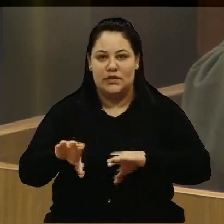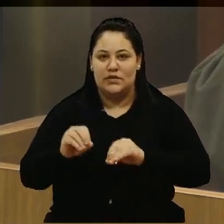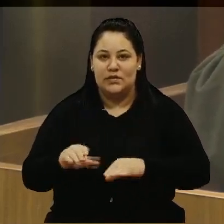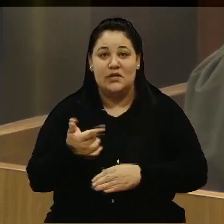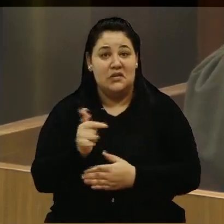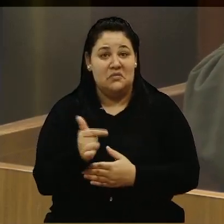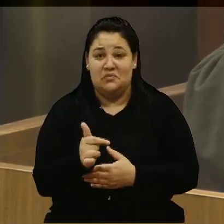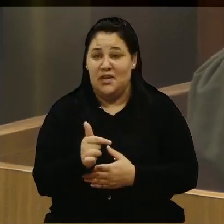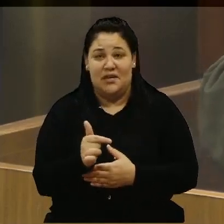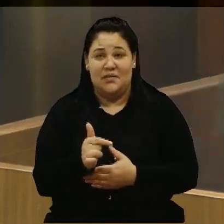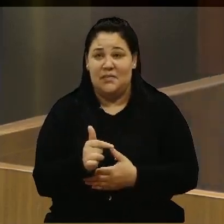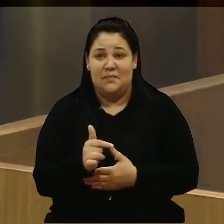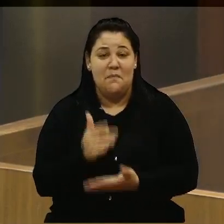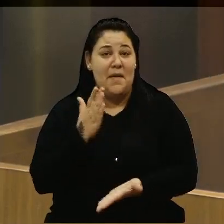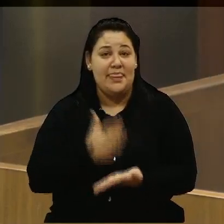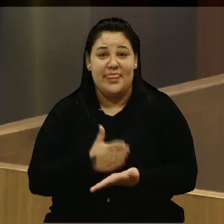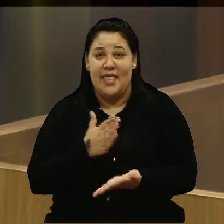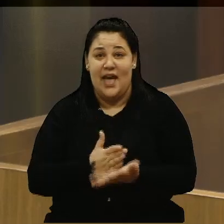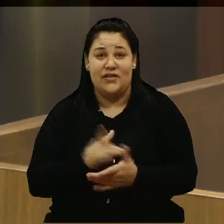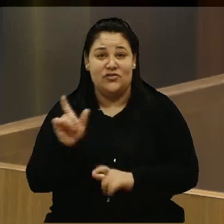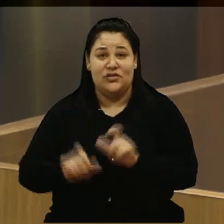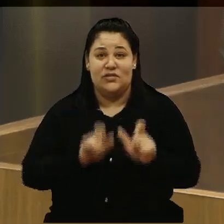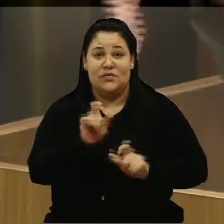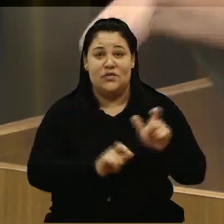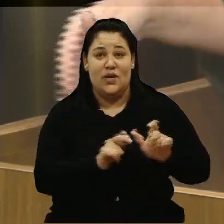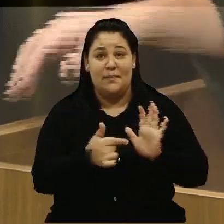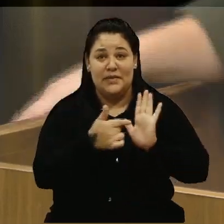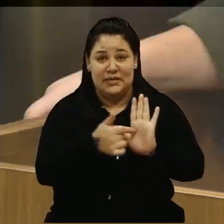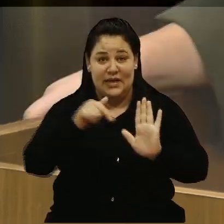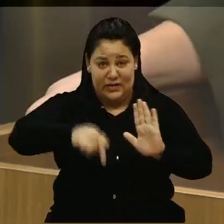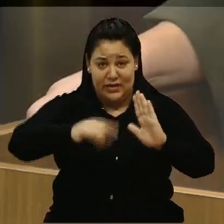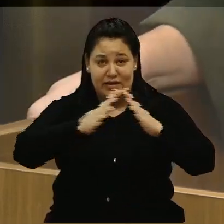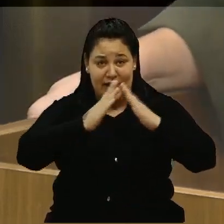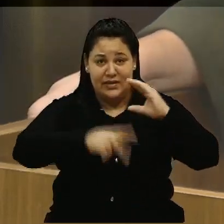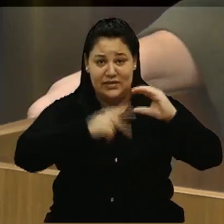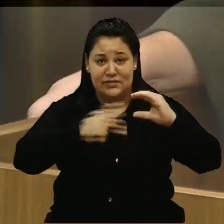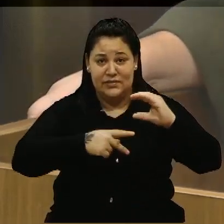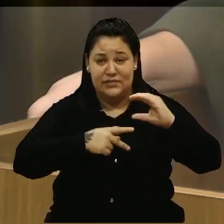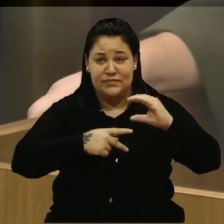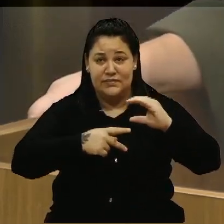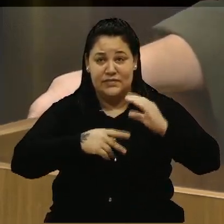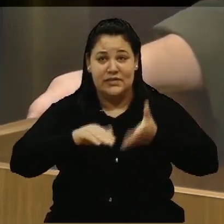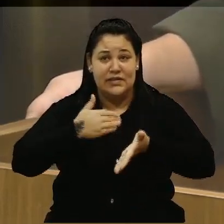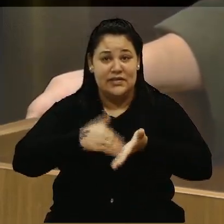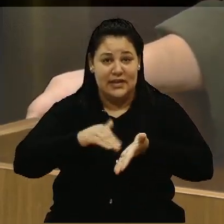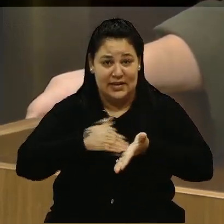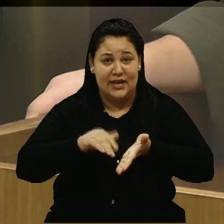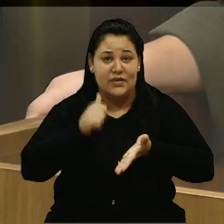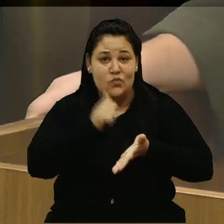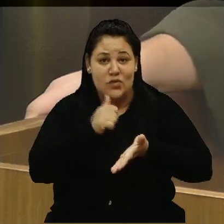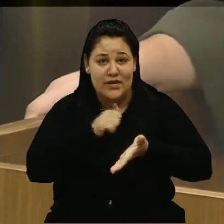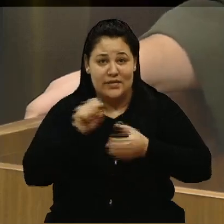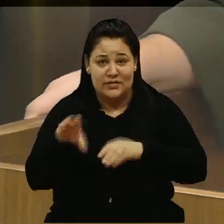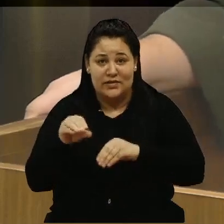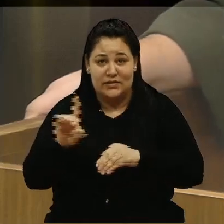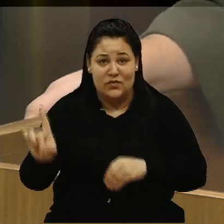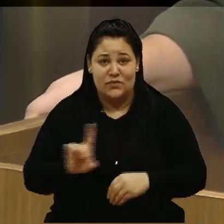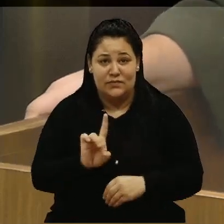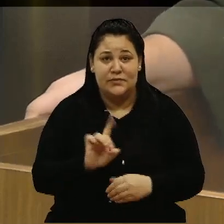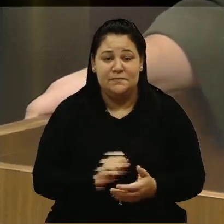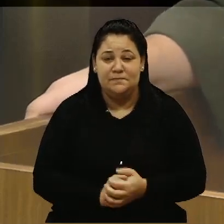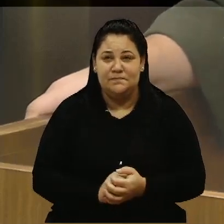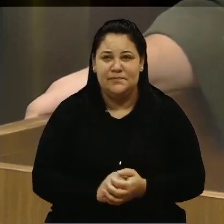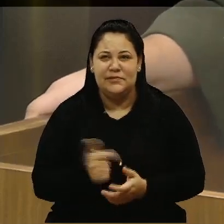mais metade daquele pessoal que foi apresentado aqui nessa casa, quando a secretária de Educação veio aqui. Então, já não temos cerca